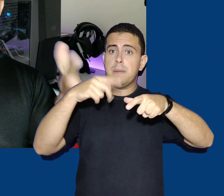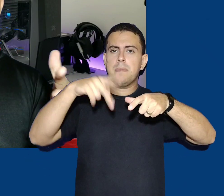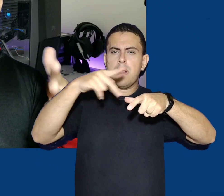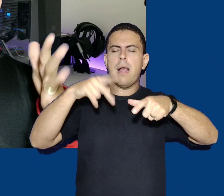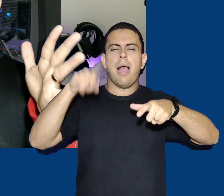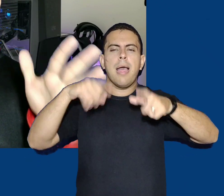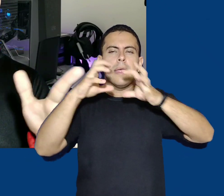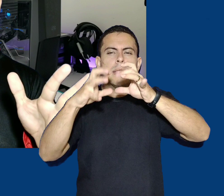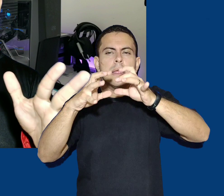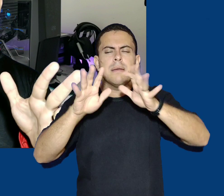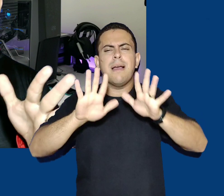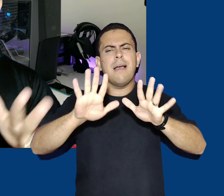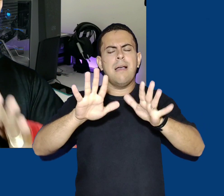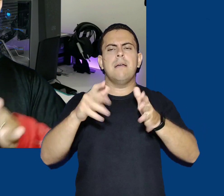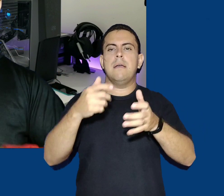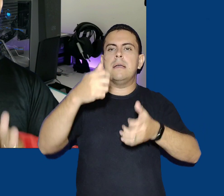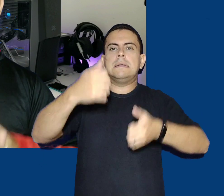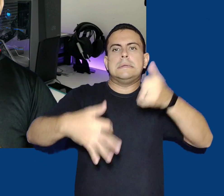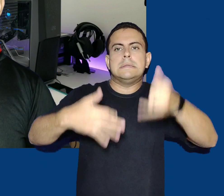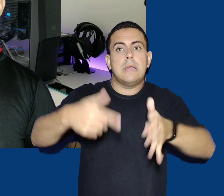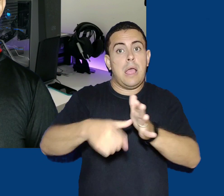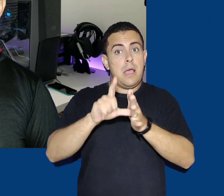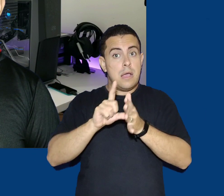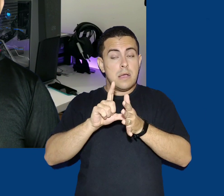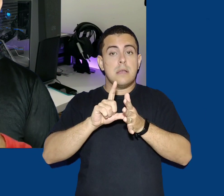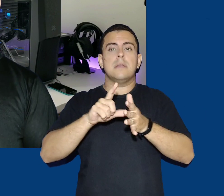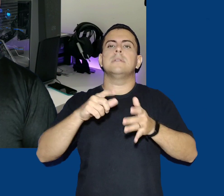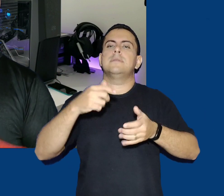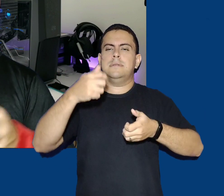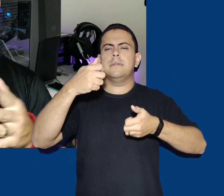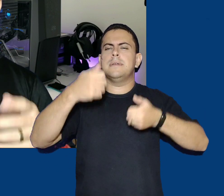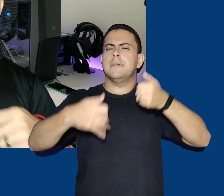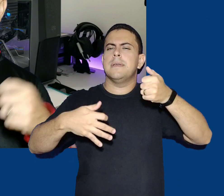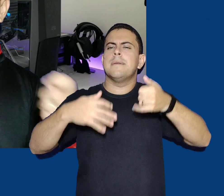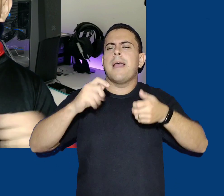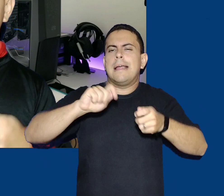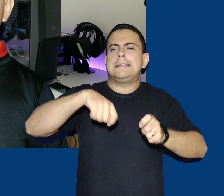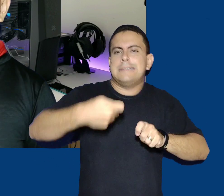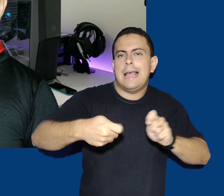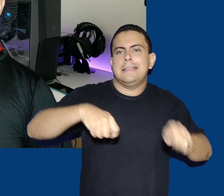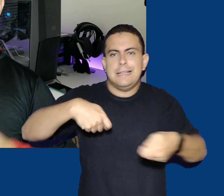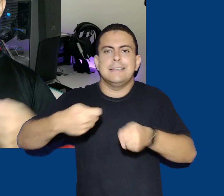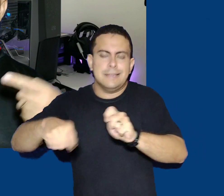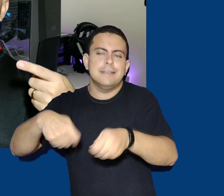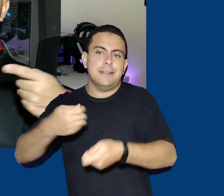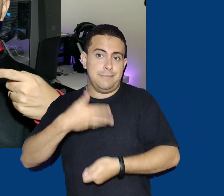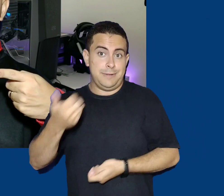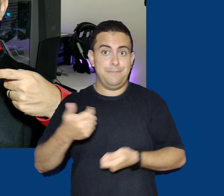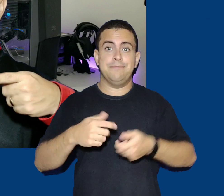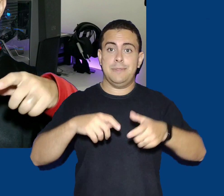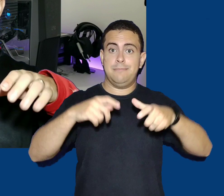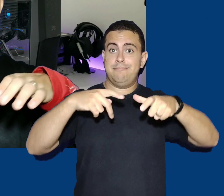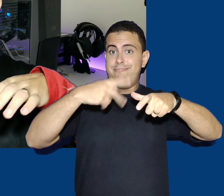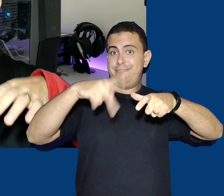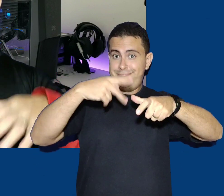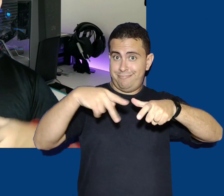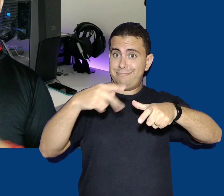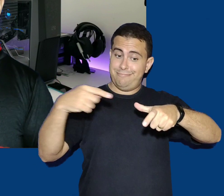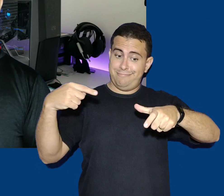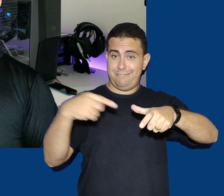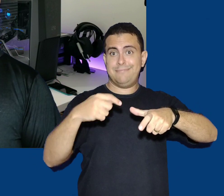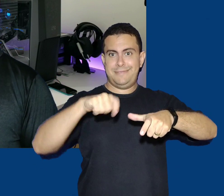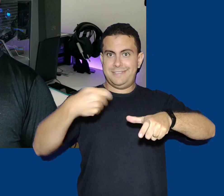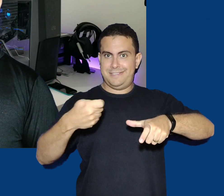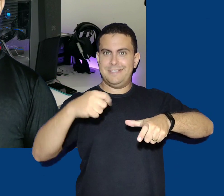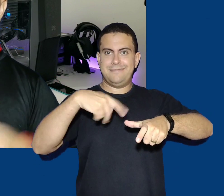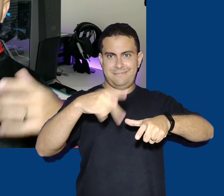o cérebro. Vamos, antes de mencionar o que é cada um, vamos dar logo os sinais, Então, o processador, o sinal, como eu